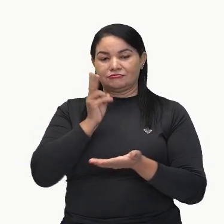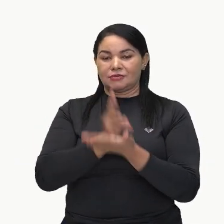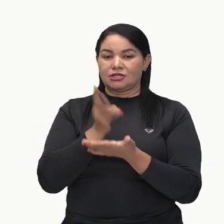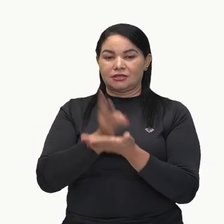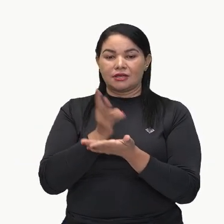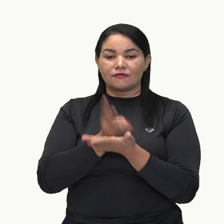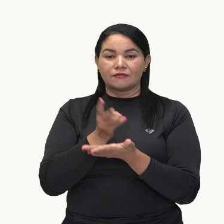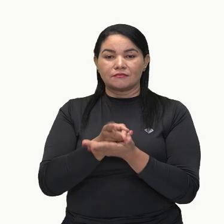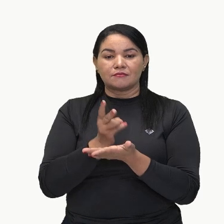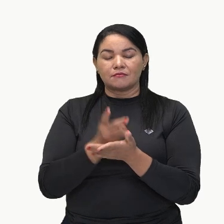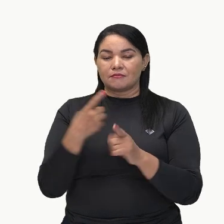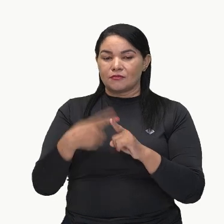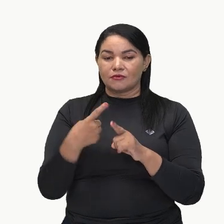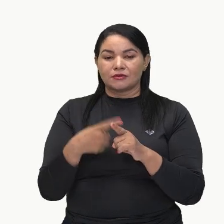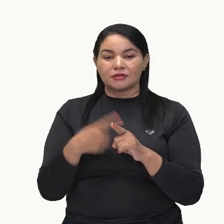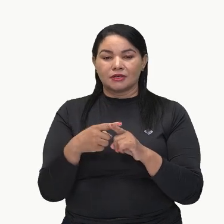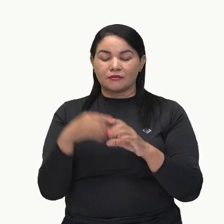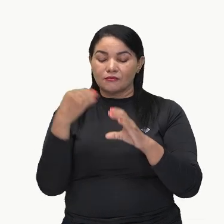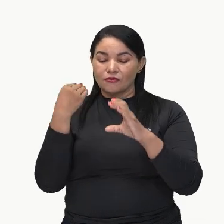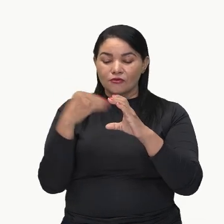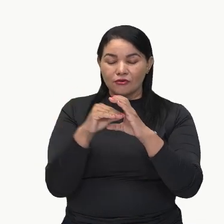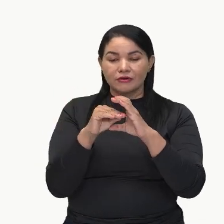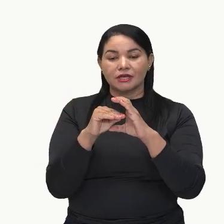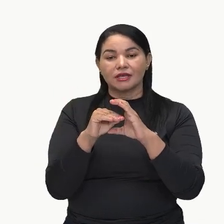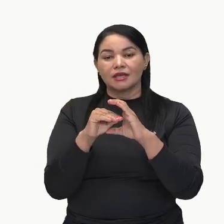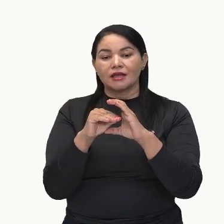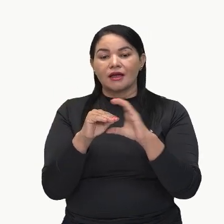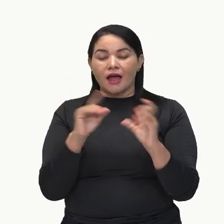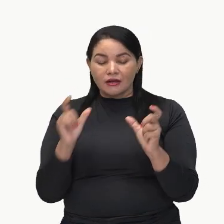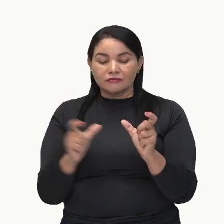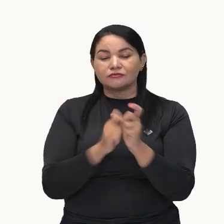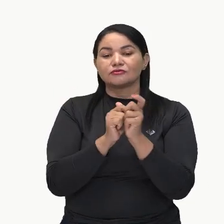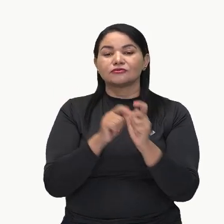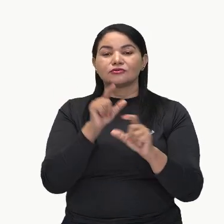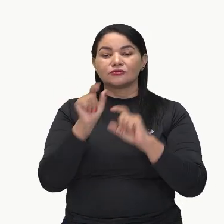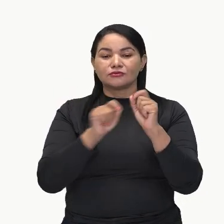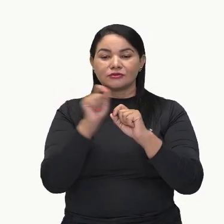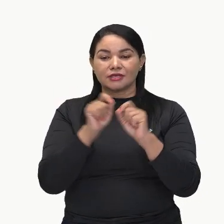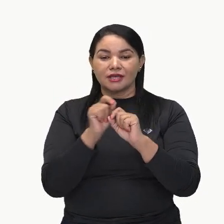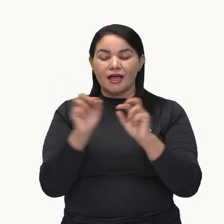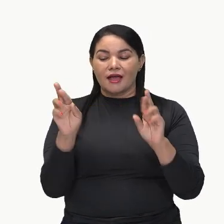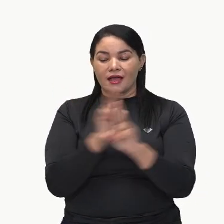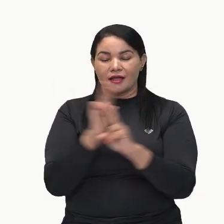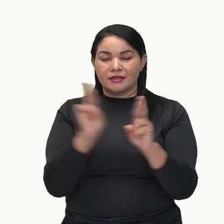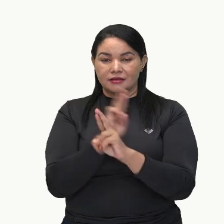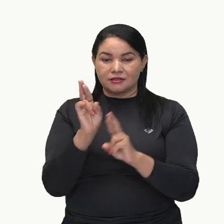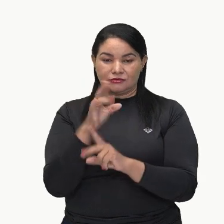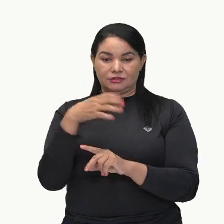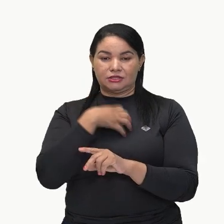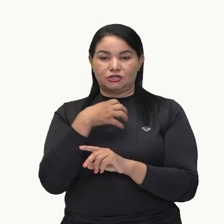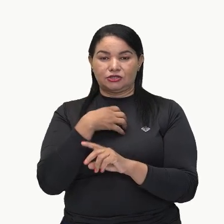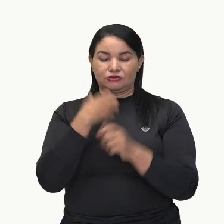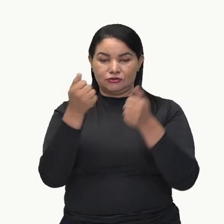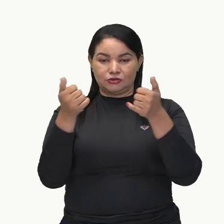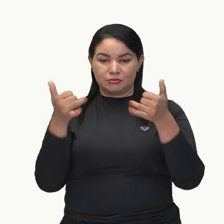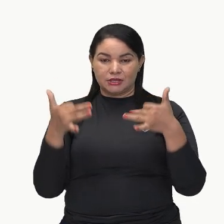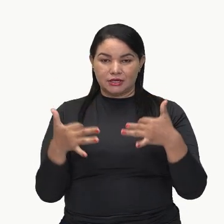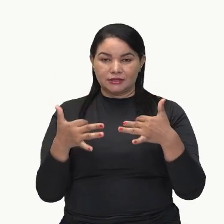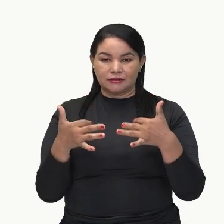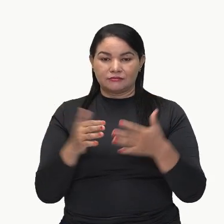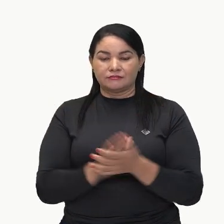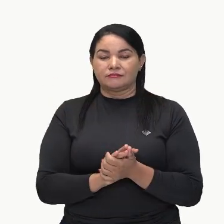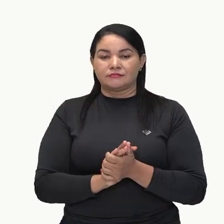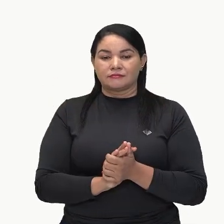mantive o sentido aí, justamente porque eu consegui construir essa relação de sentido de explicação. Então, quando esse